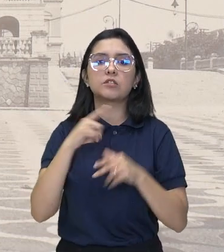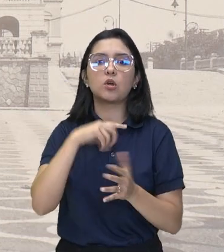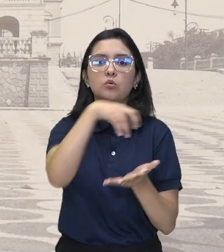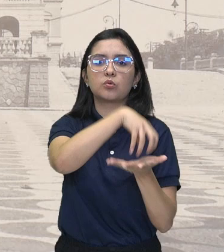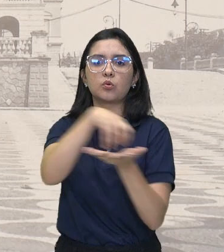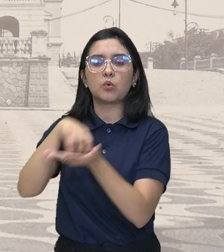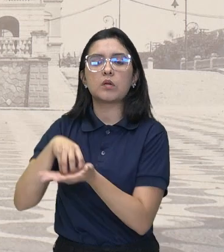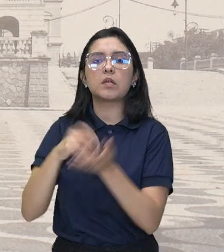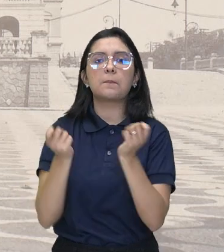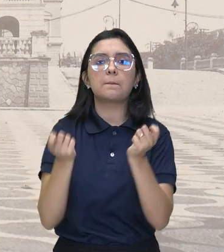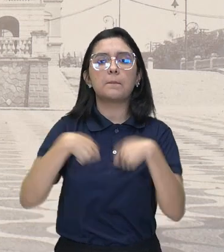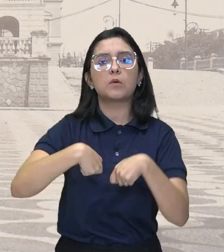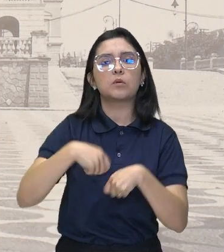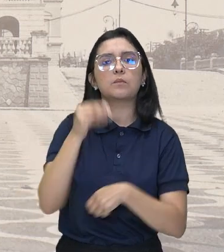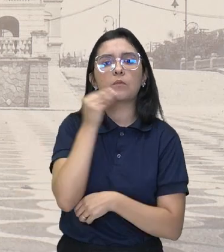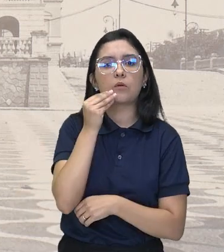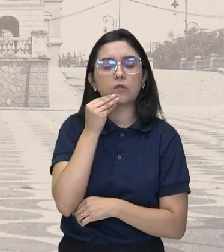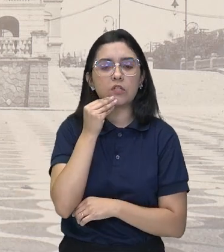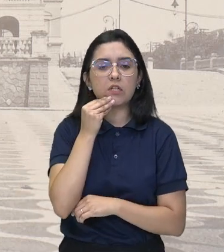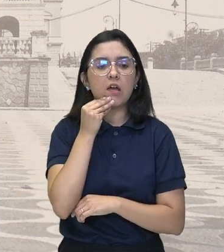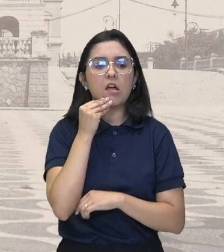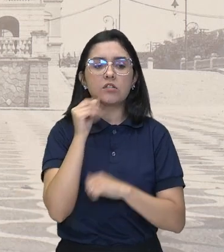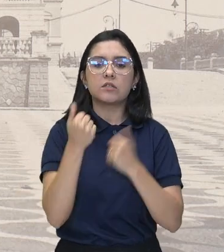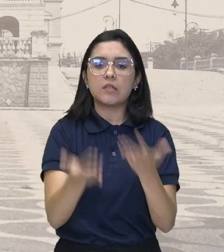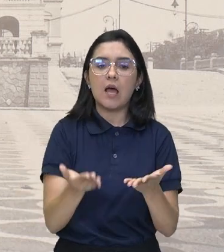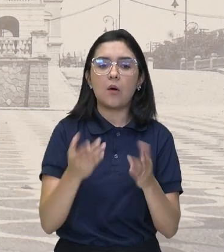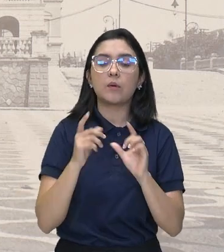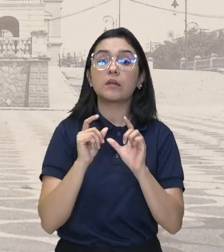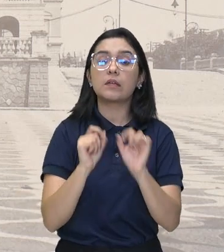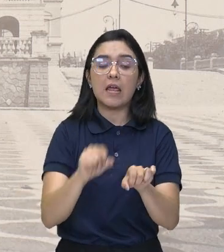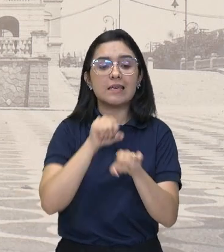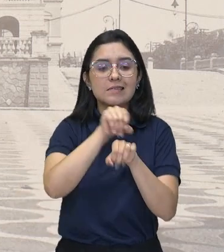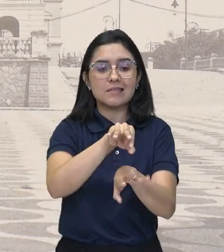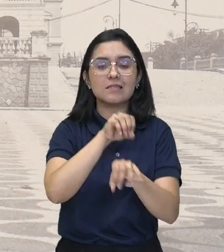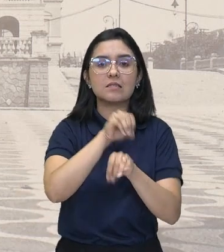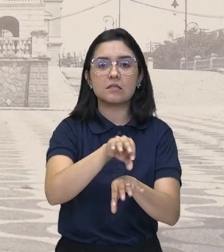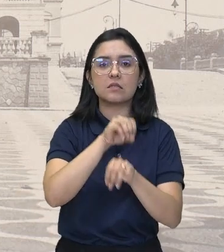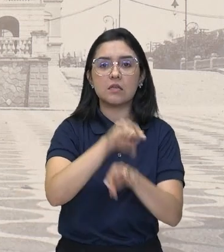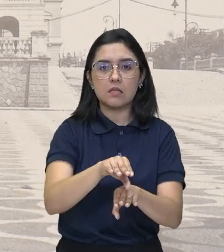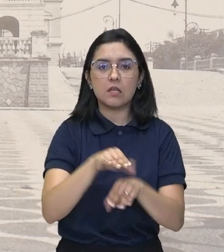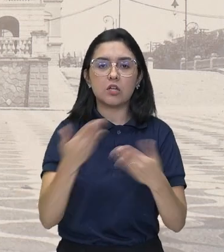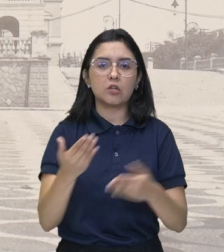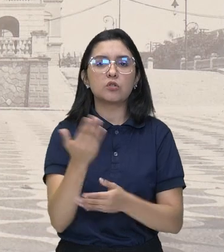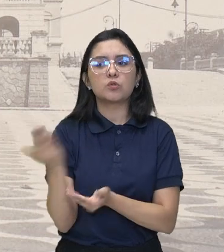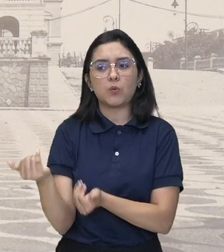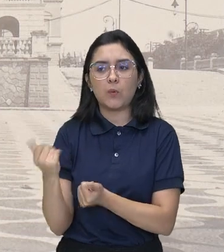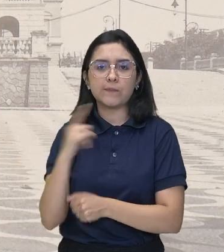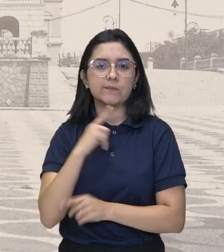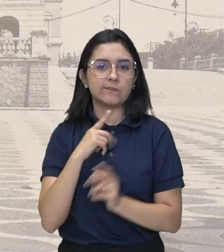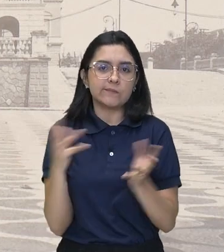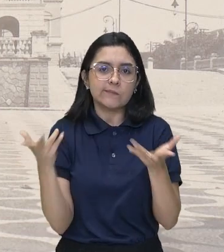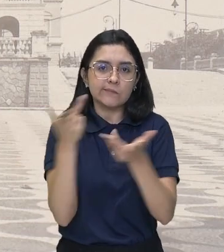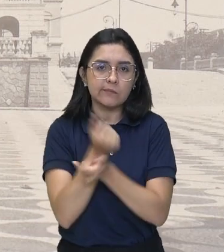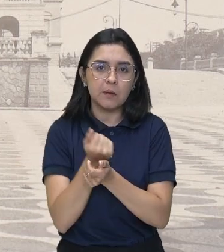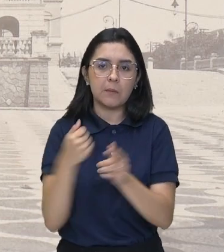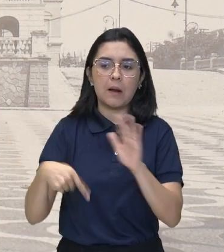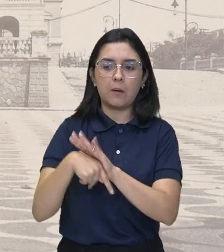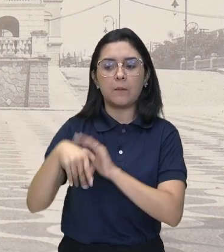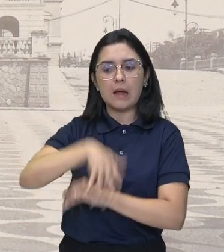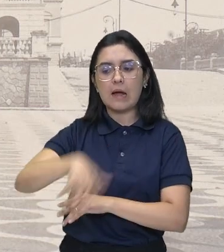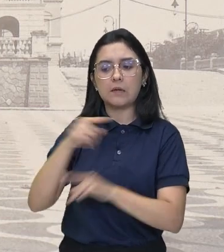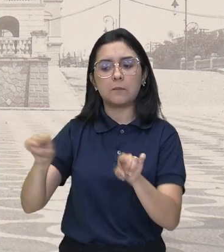que proporcionam, né, através do governo do estado, que jovens que tenham essa habilidade para a música possam